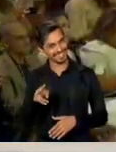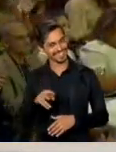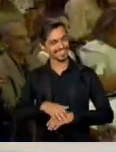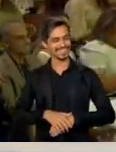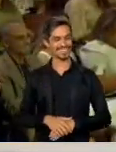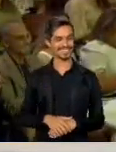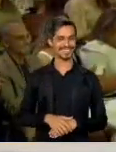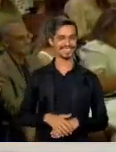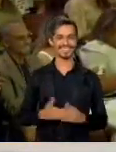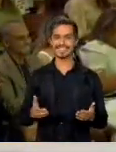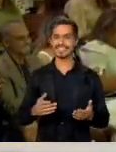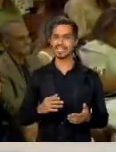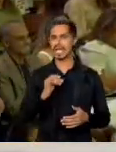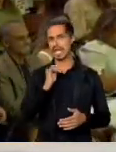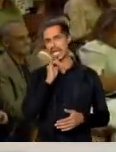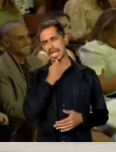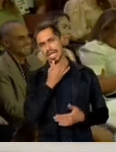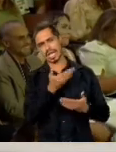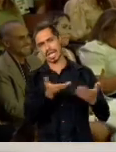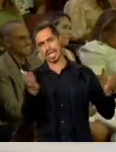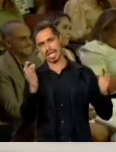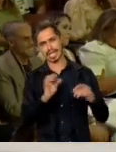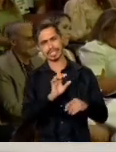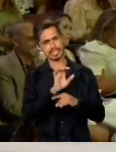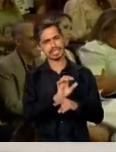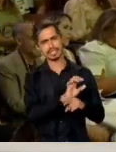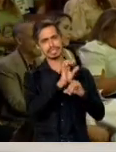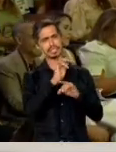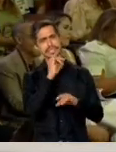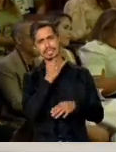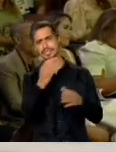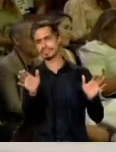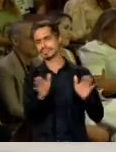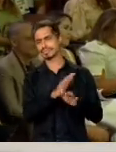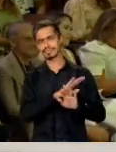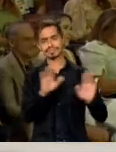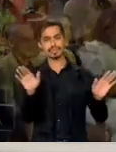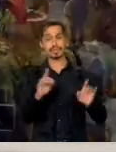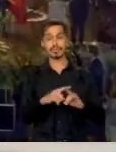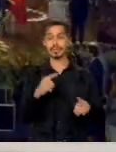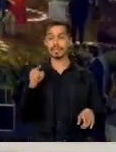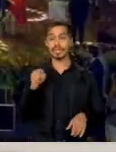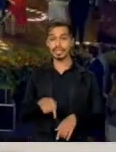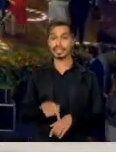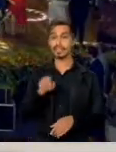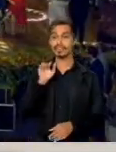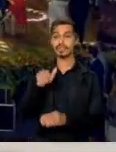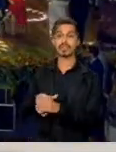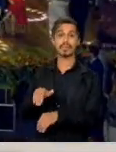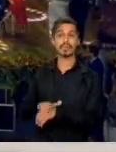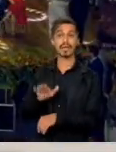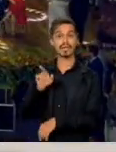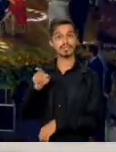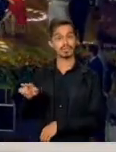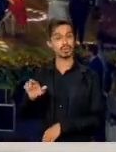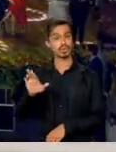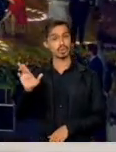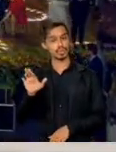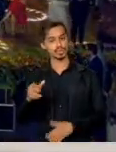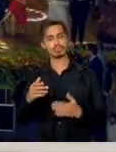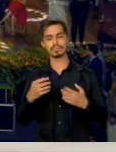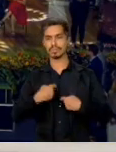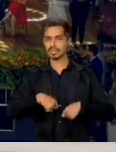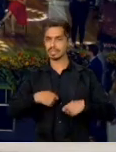outros estados ficar chateadão, porque tinha que ser assim mesmo, porque aqui foi o que votou mais no Lula, tá? Então tem que ser desse jeito